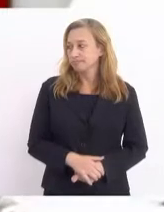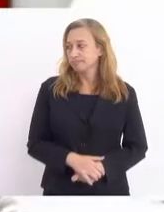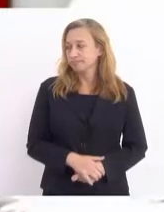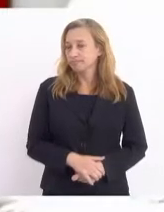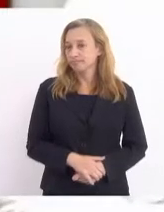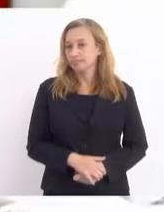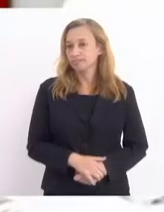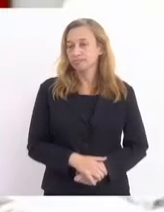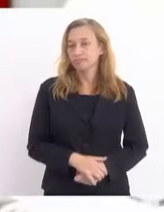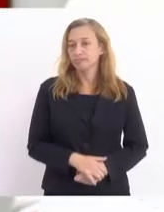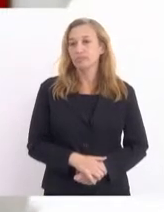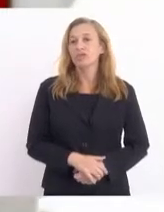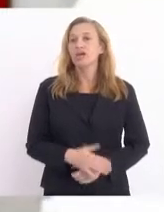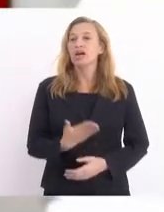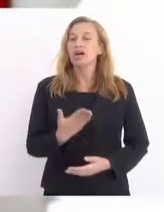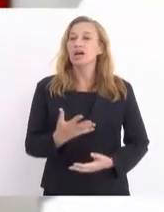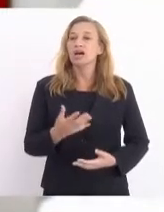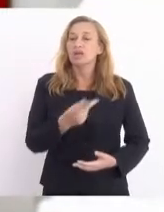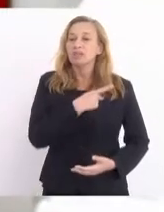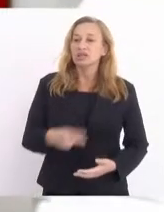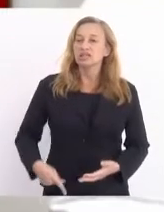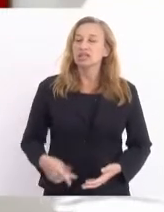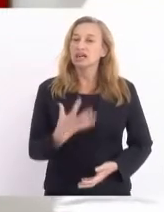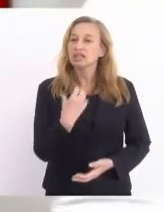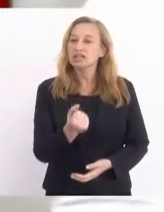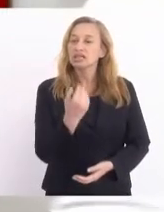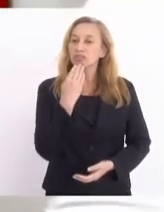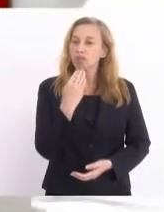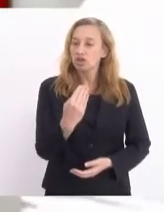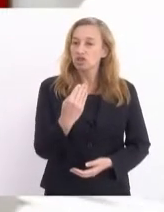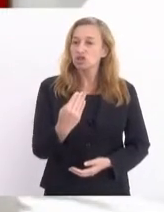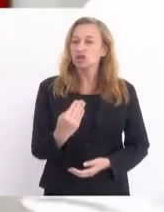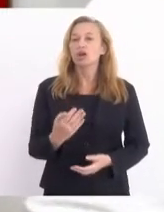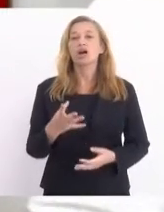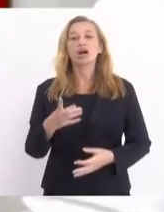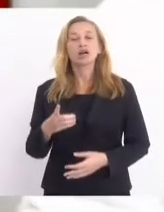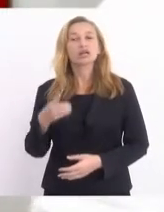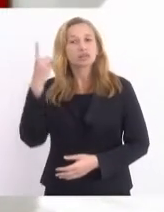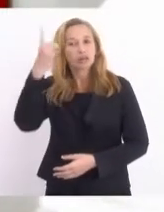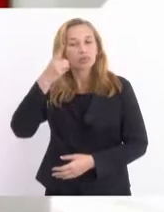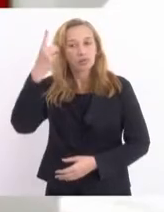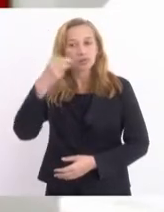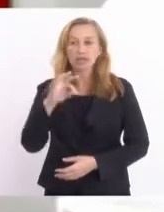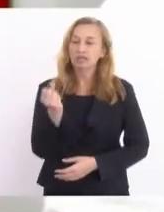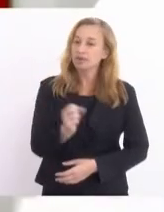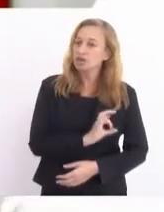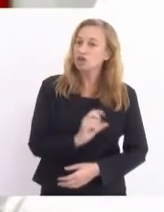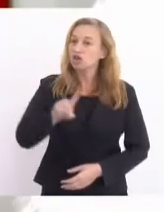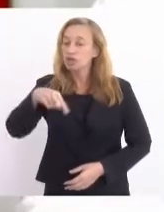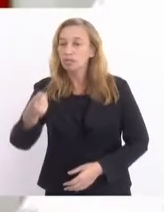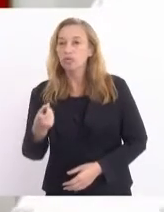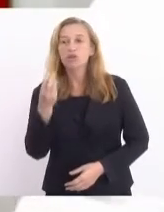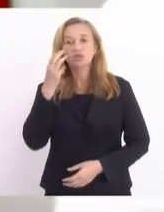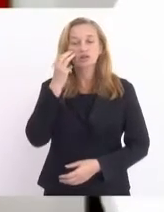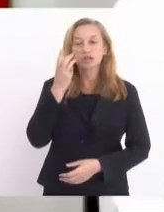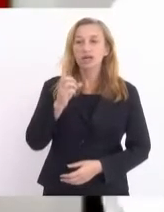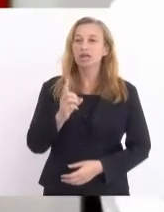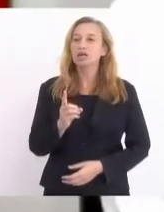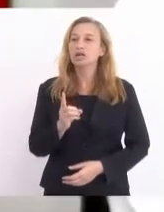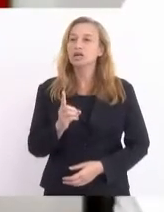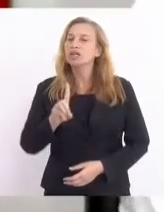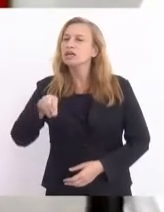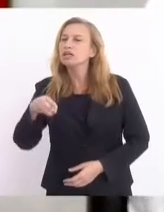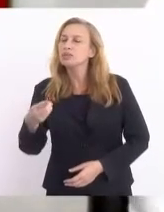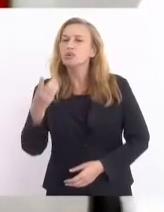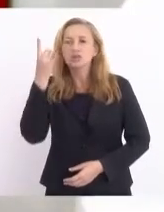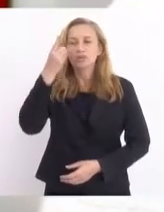A presidência defere o pedido de Vossa Excelência. Vou ouvir a deputada Marta Rocha e, logo em seguida, o deputado Valdec e o